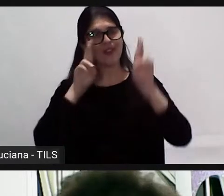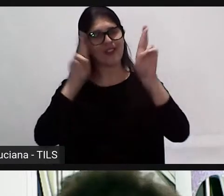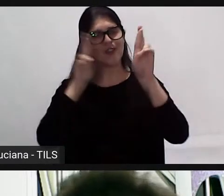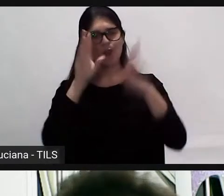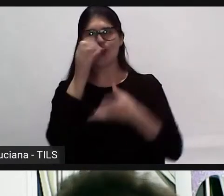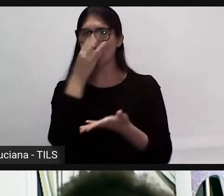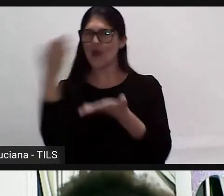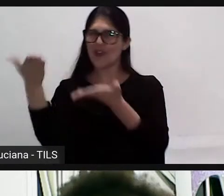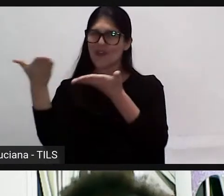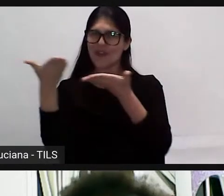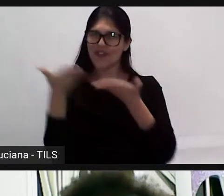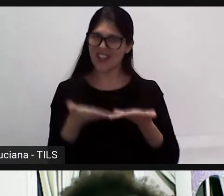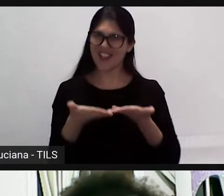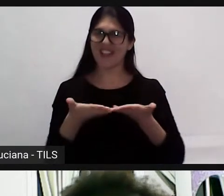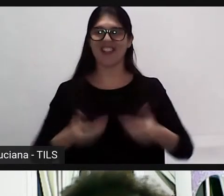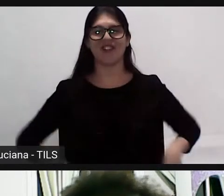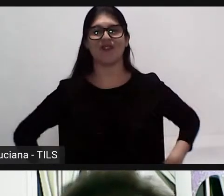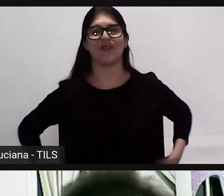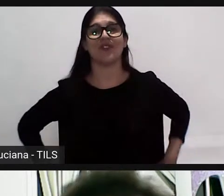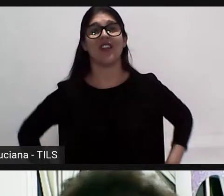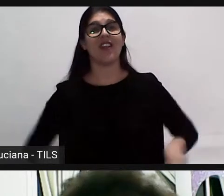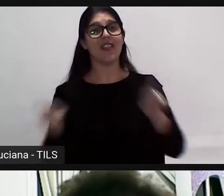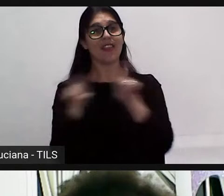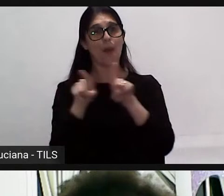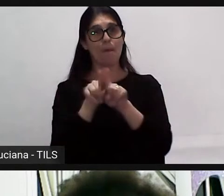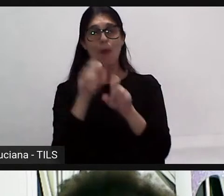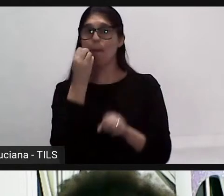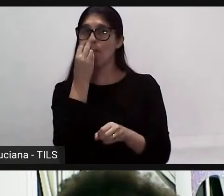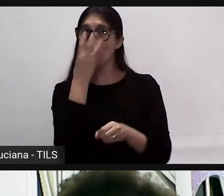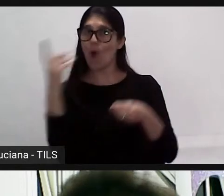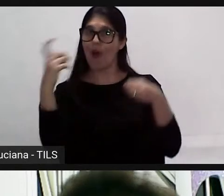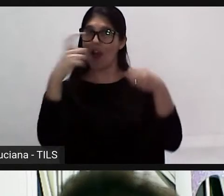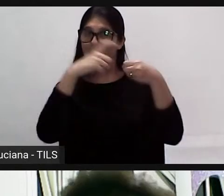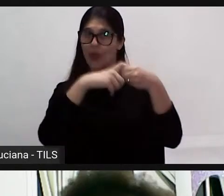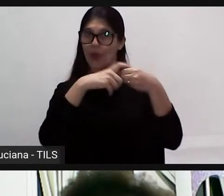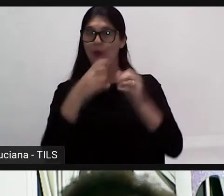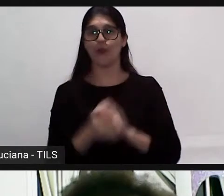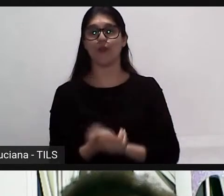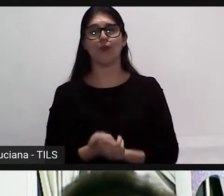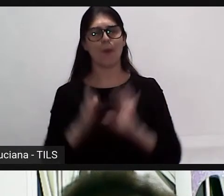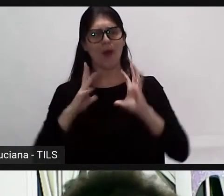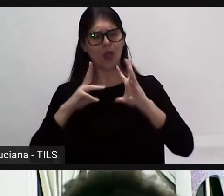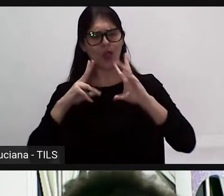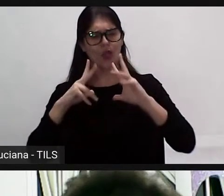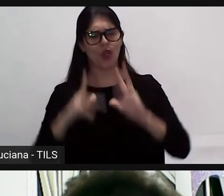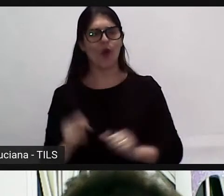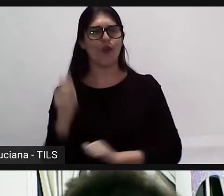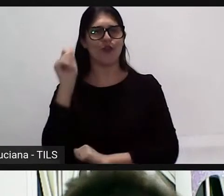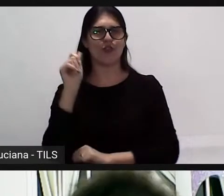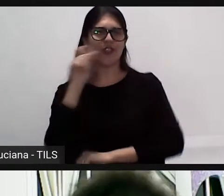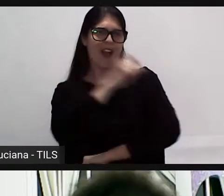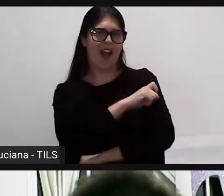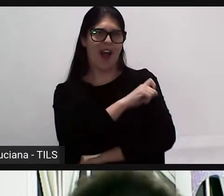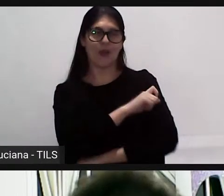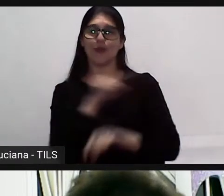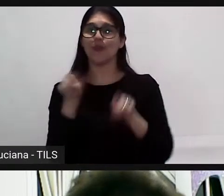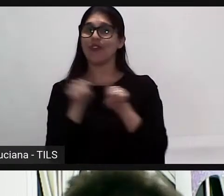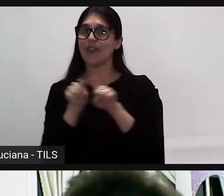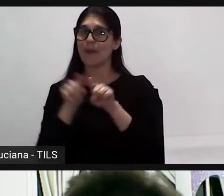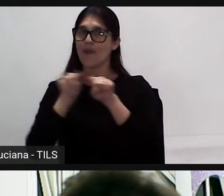boas-vindas e um bom retorno também para todos os estudantes e